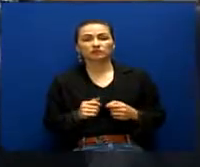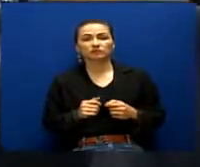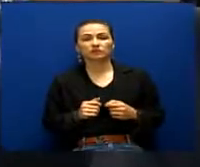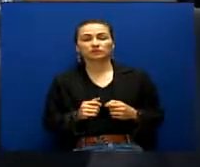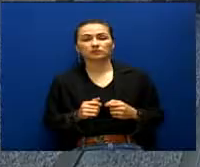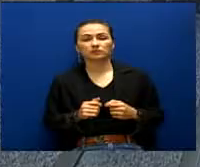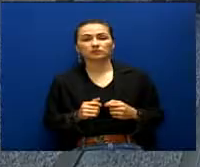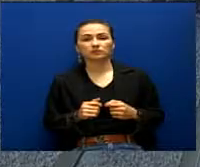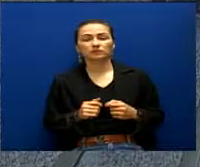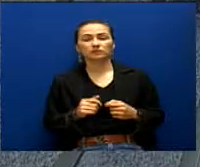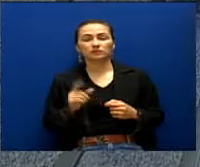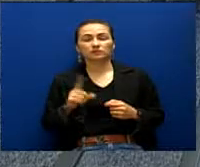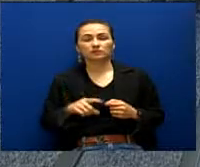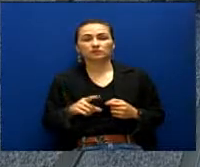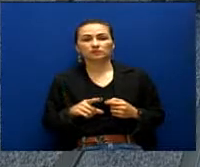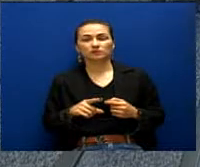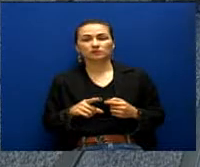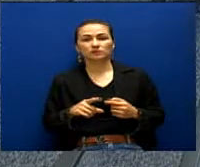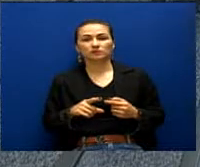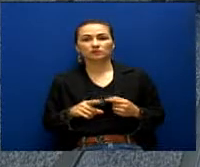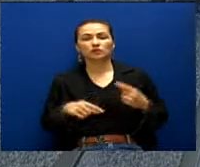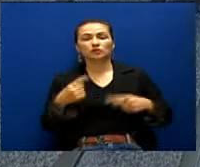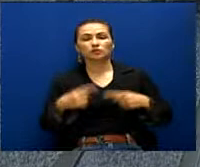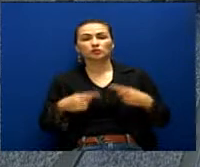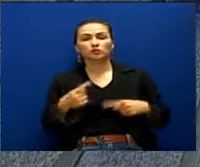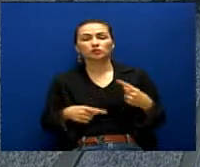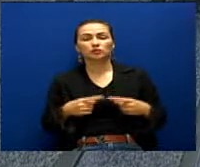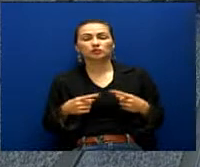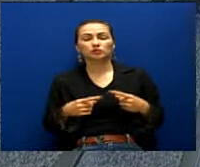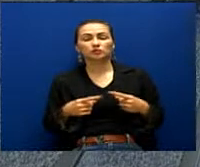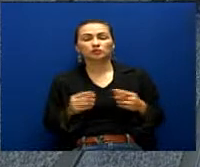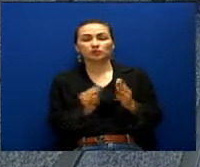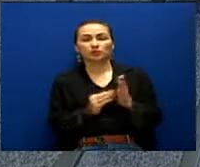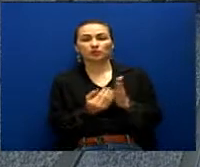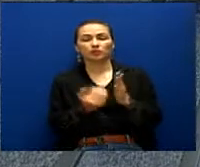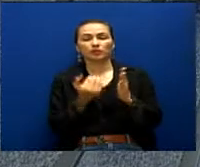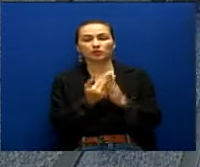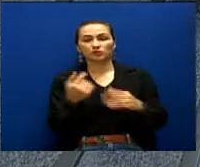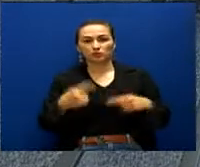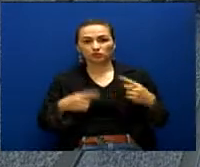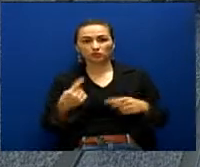emenda. Ótimo, obrigada. E daí eu peço demais vereadores que possam...